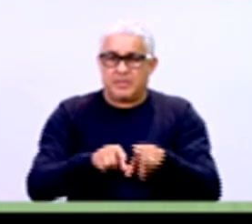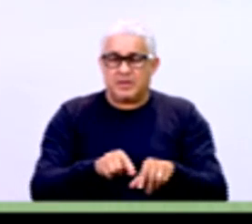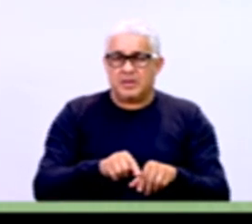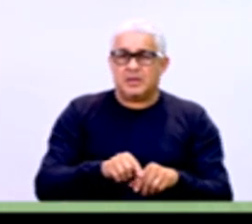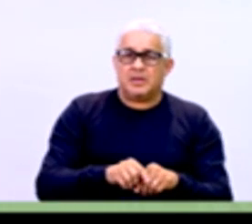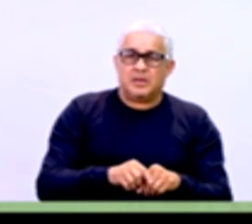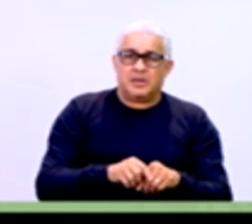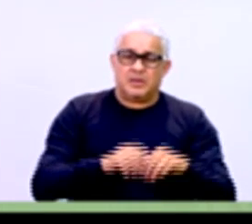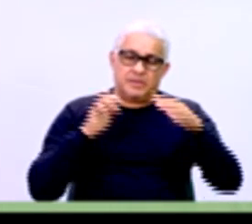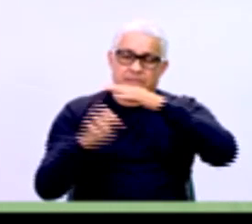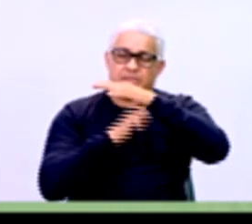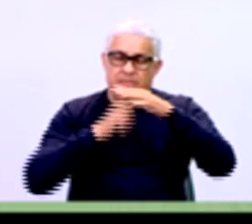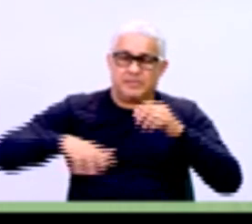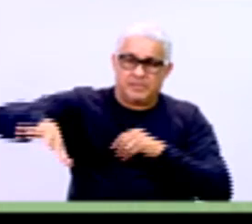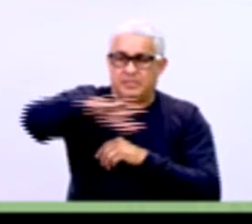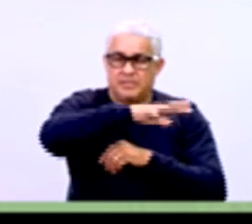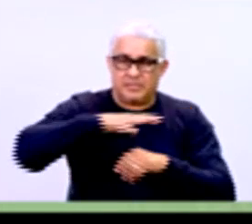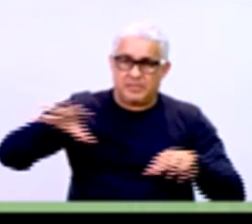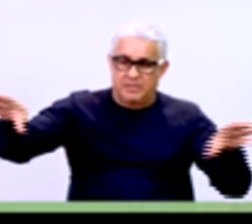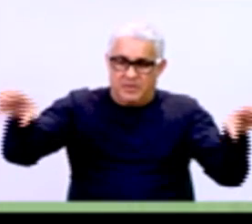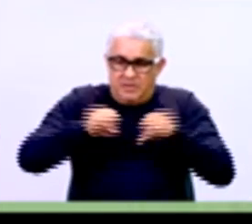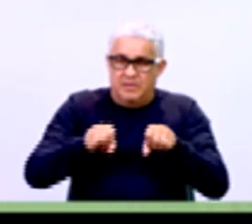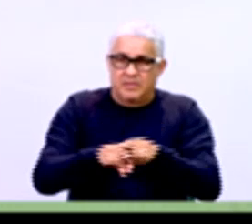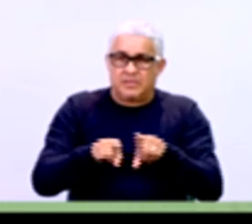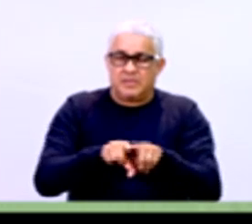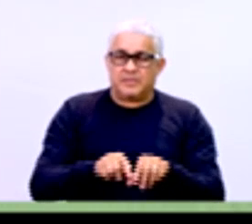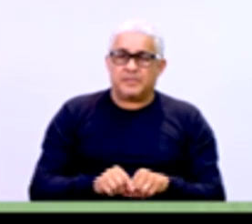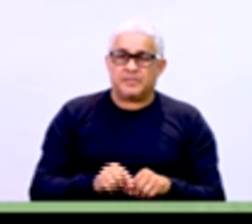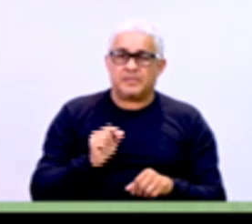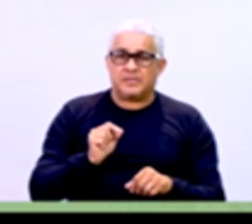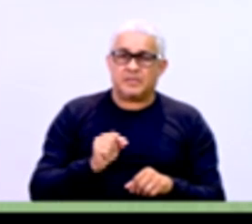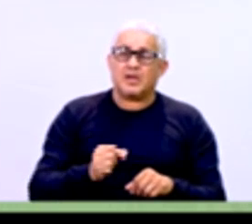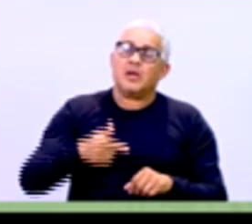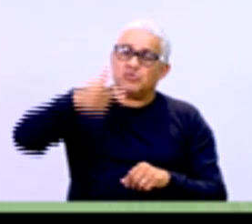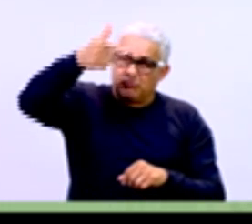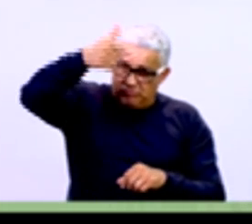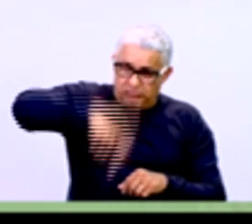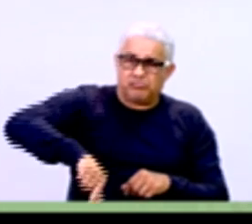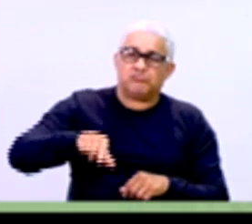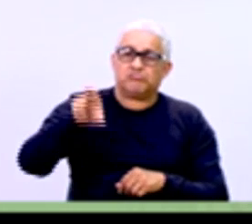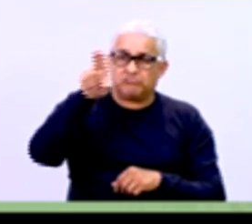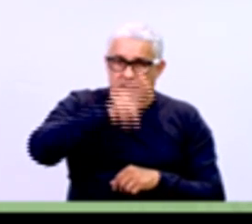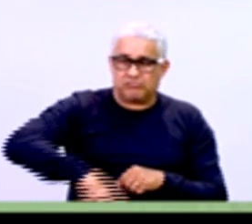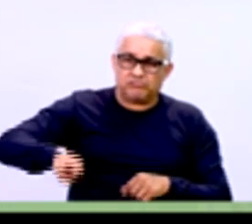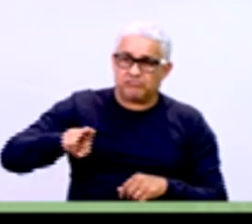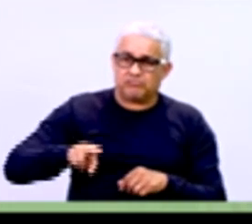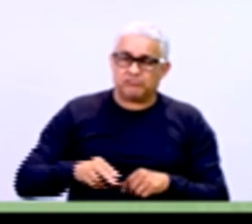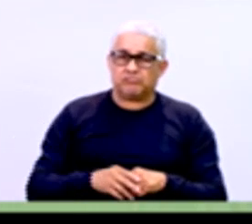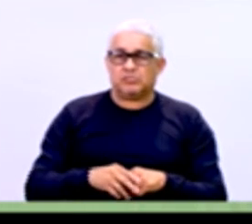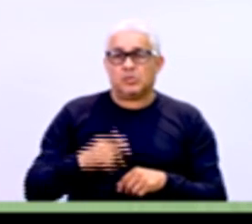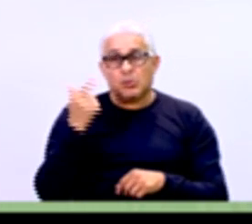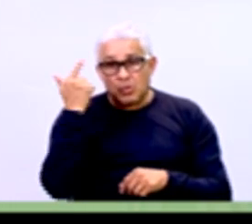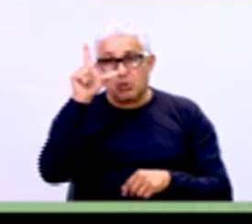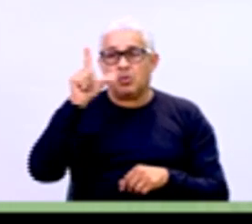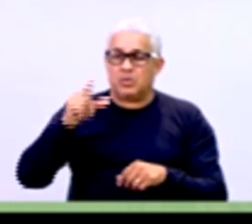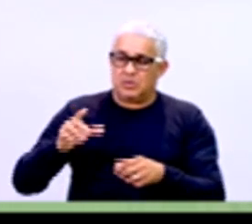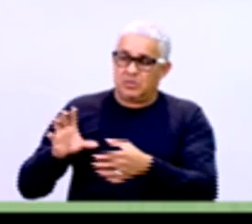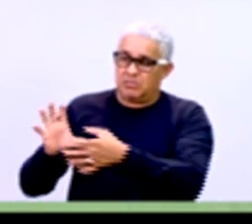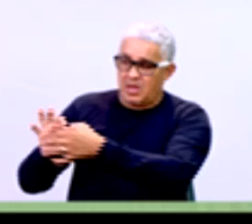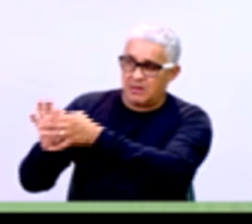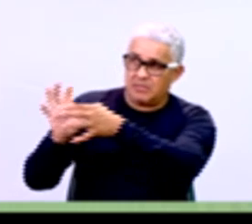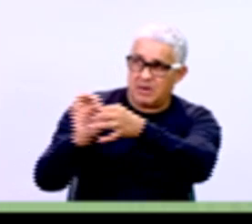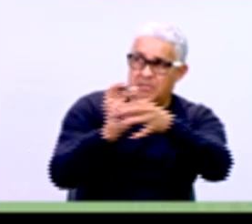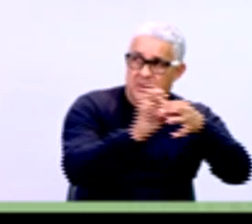ao setor empresarial. O setor empresarial vai fazer um reaproveitamento em seu ciclo ou em outro ciclo